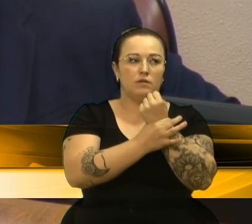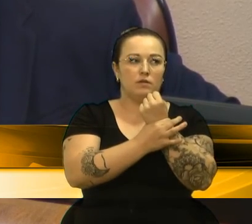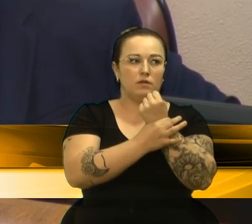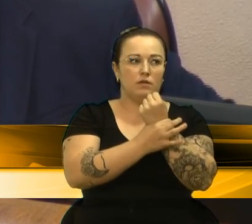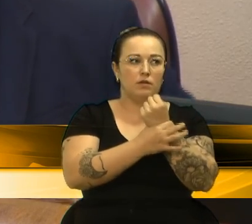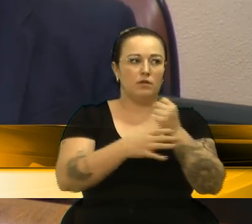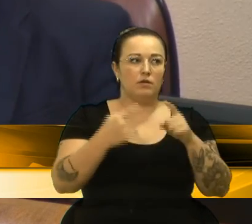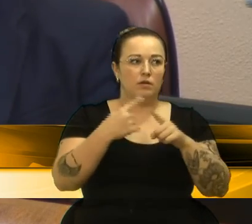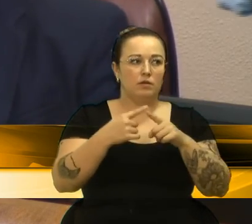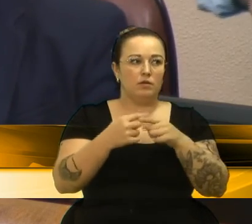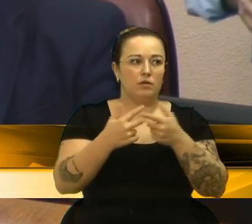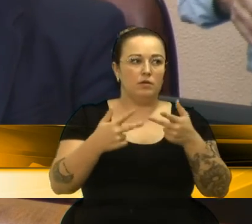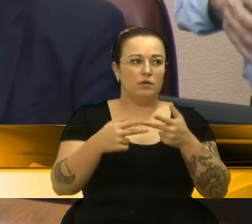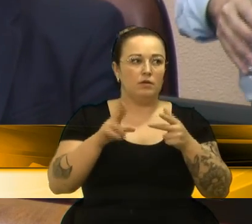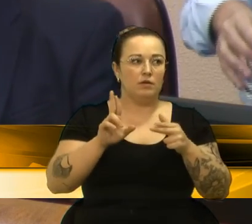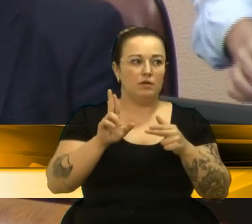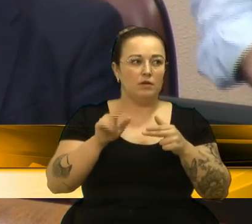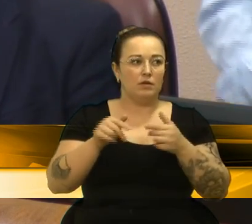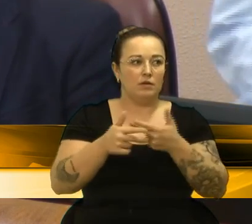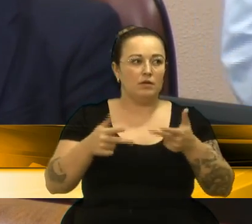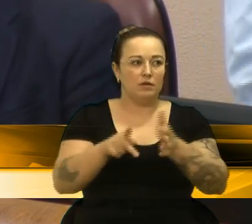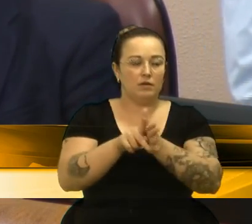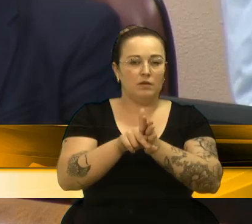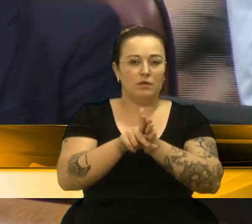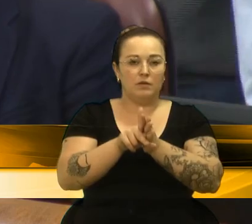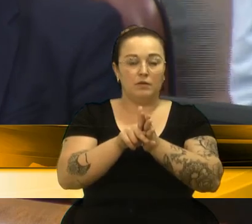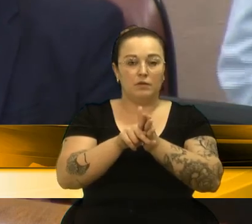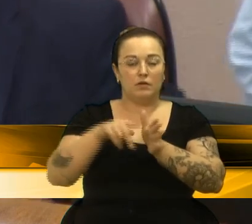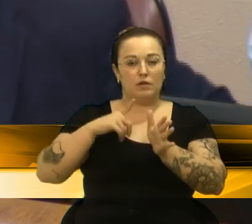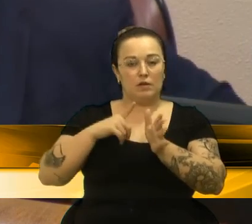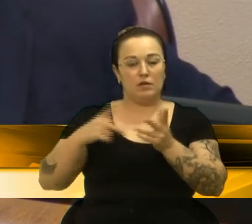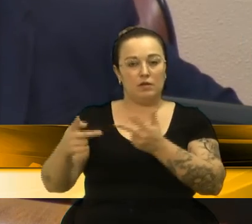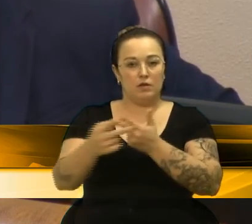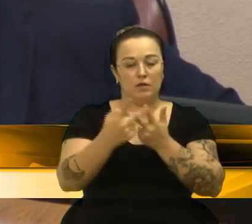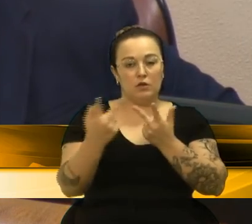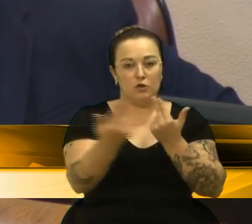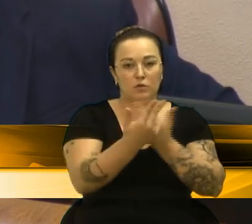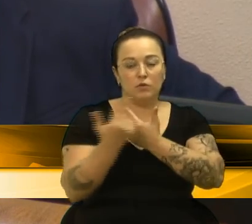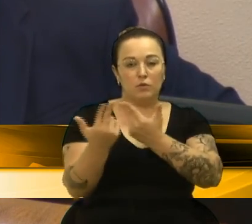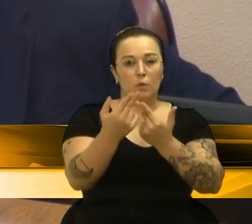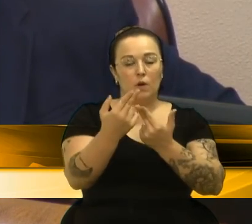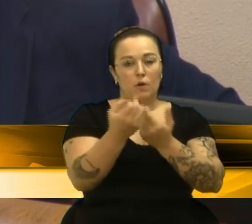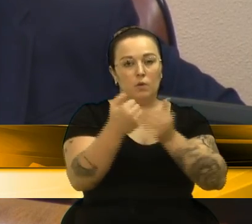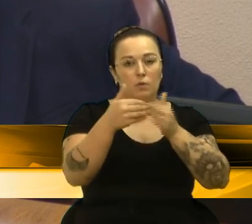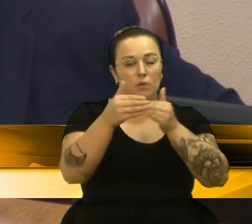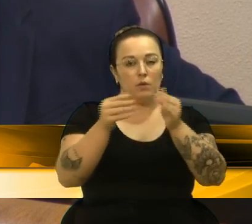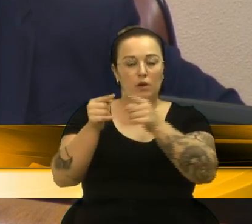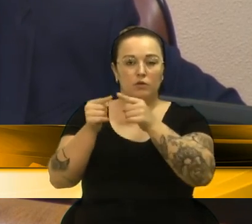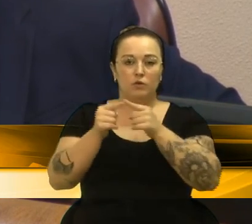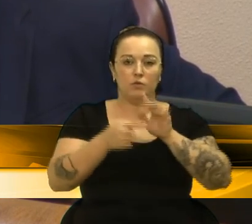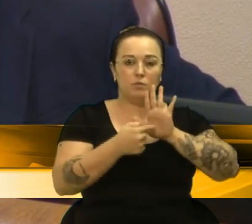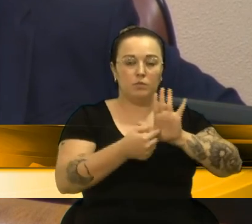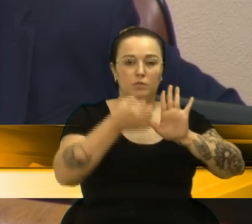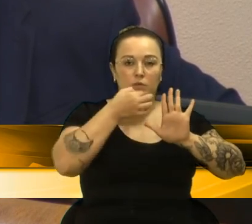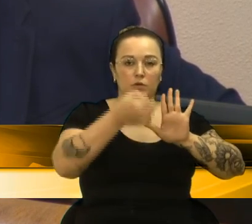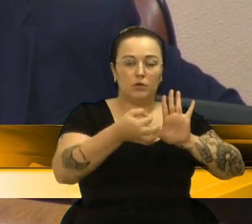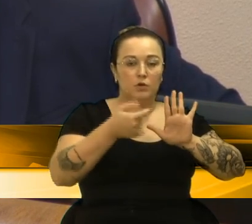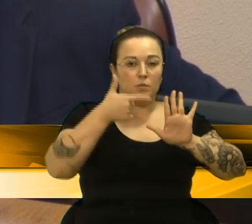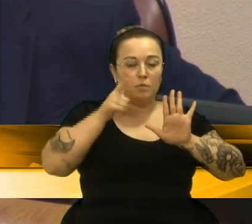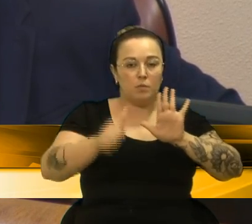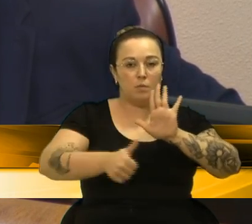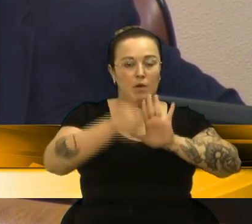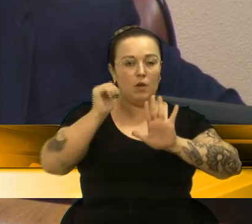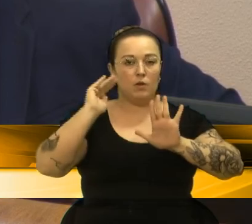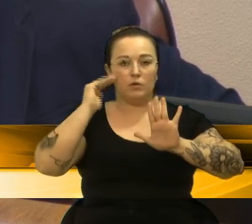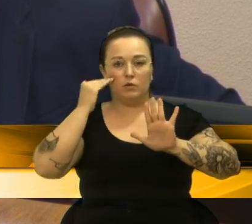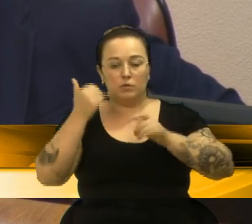todos. O decreto apenas criou critérios para dar oportunidades iguais, sem proibir qualquer tipo de comemoração ou manifestação, mas do melhor entendimento de resguardar